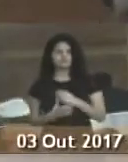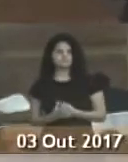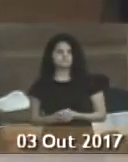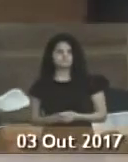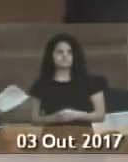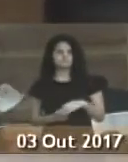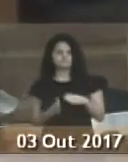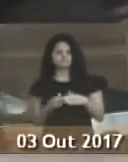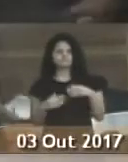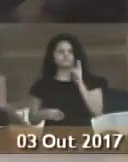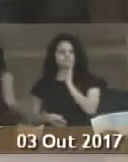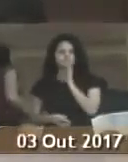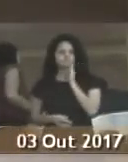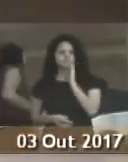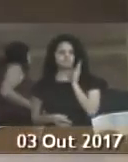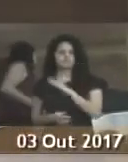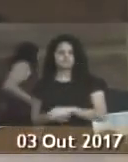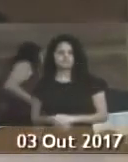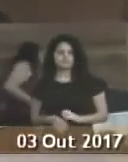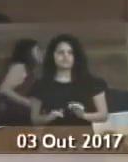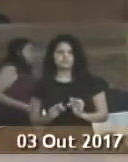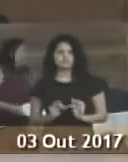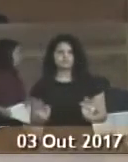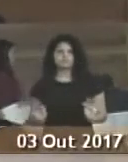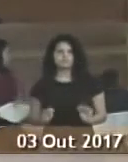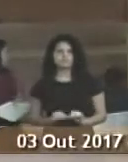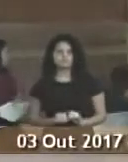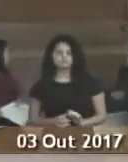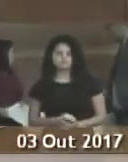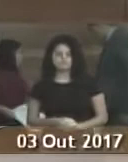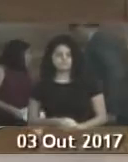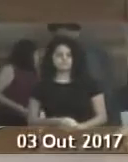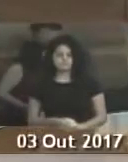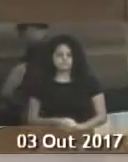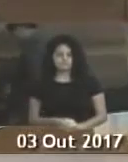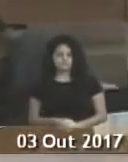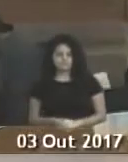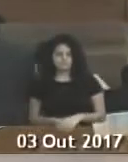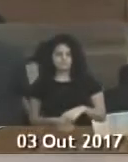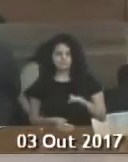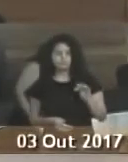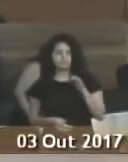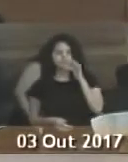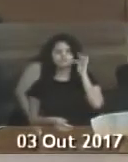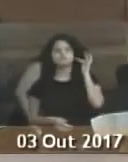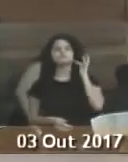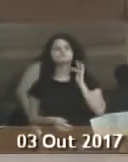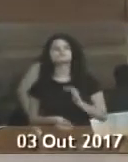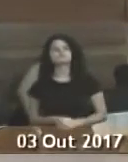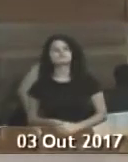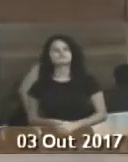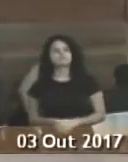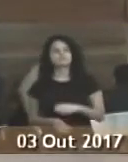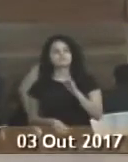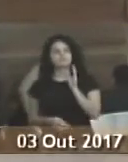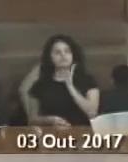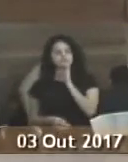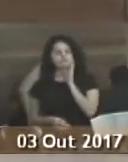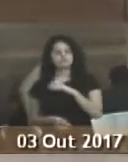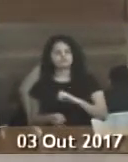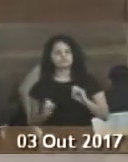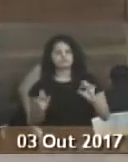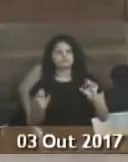regime de urgência simples, o vereador Flavinho, e solicitando regime de urgência especial, o vereador Sargento